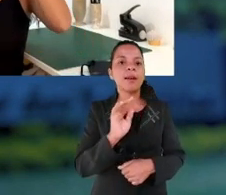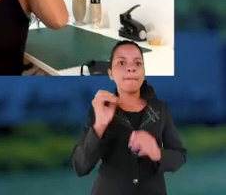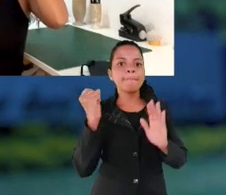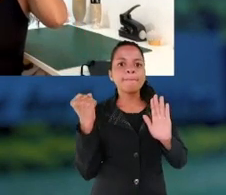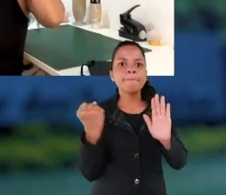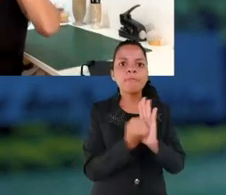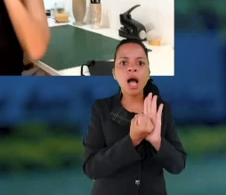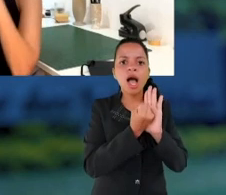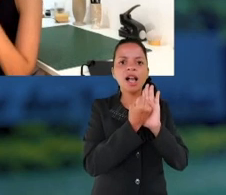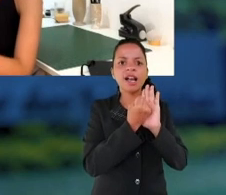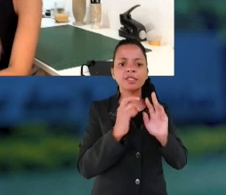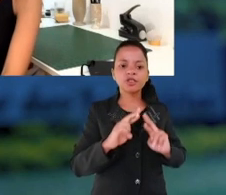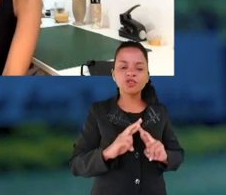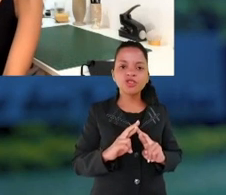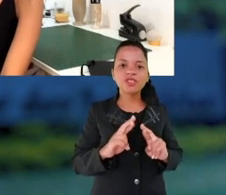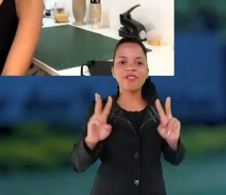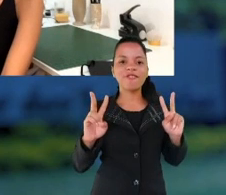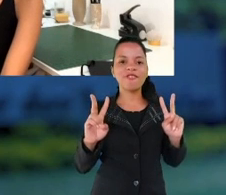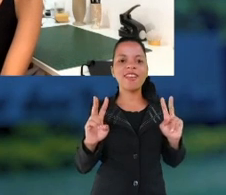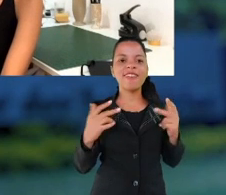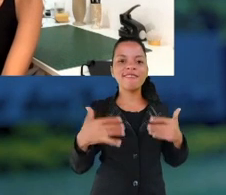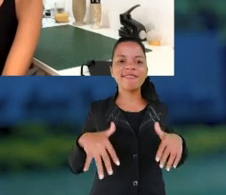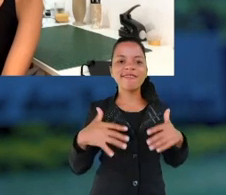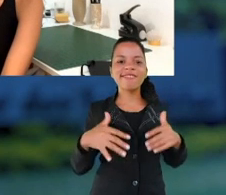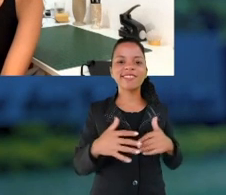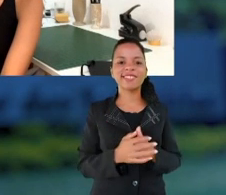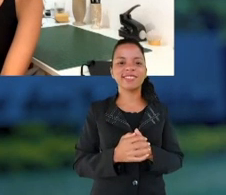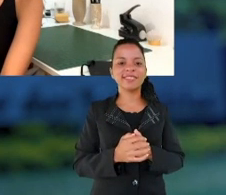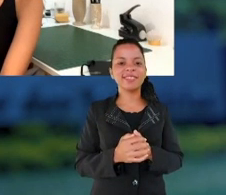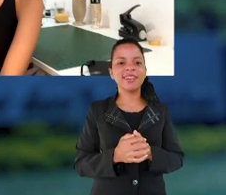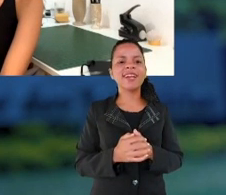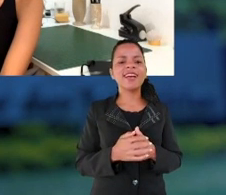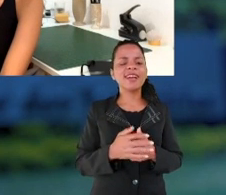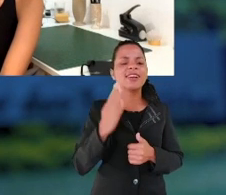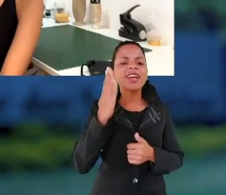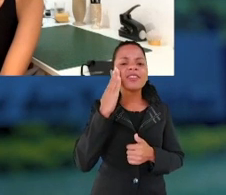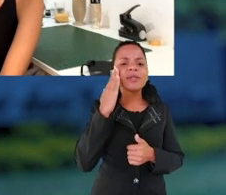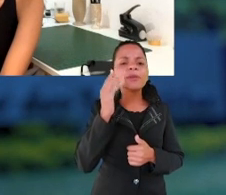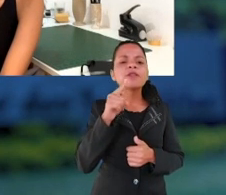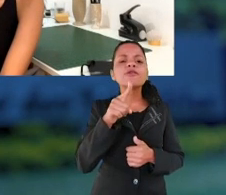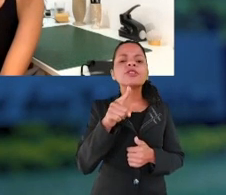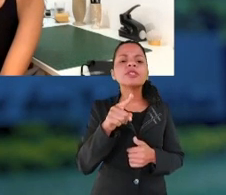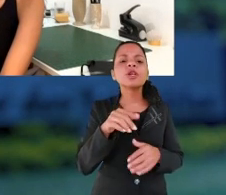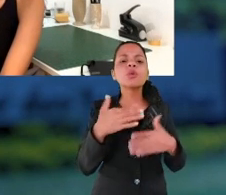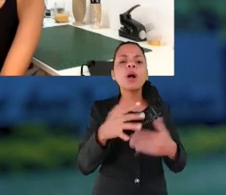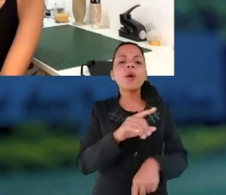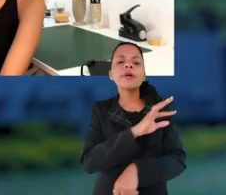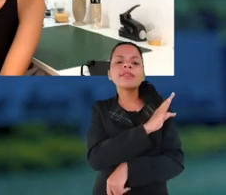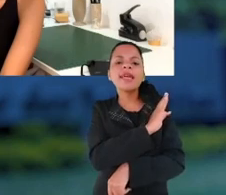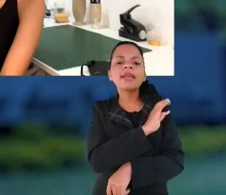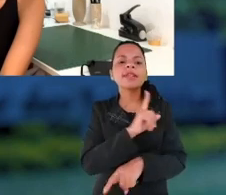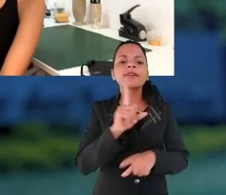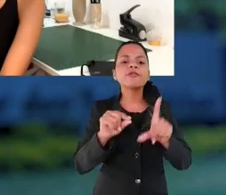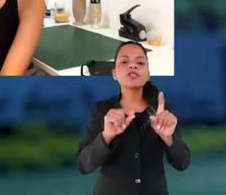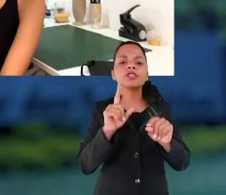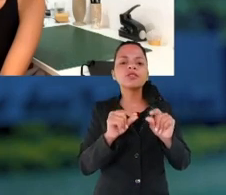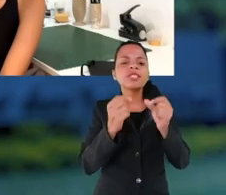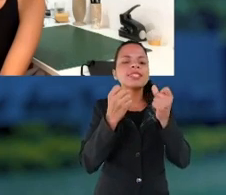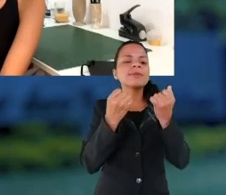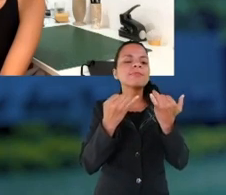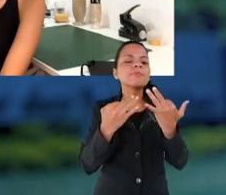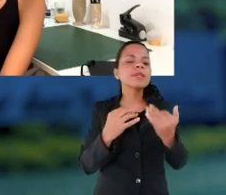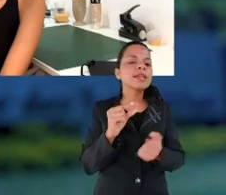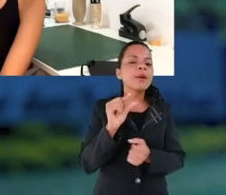muito diferente. Eu queria saber um pouco sobre qual a técnica, o que que te inspira, que você explicasse um pouco disso para quem como